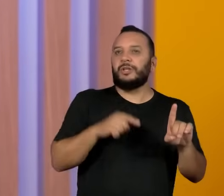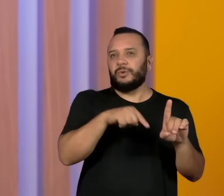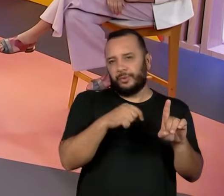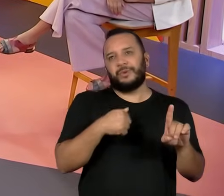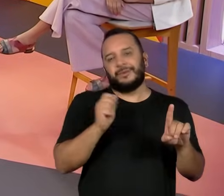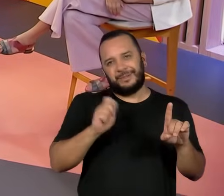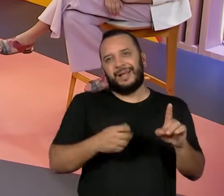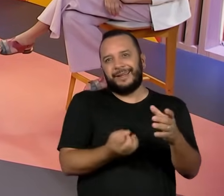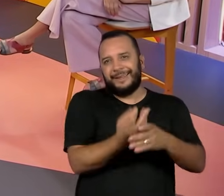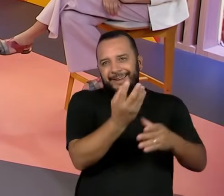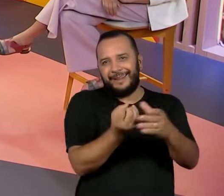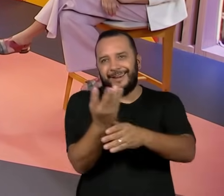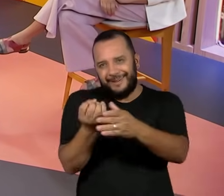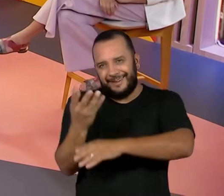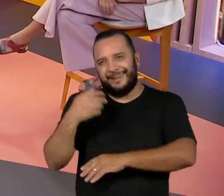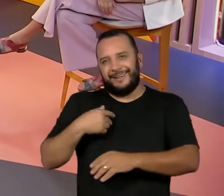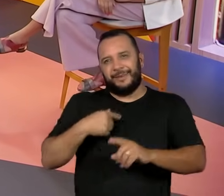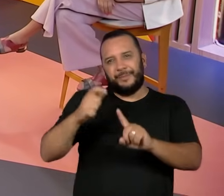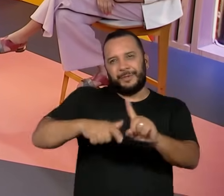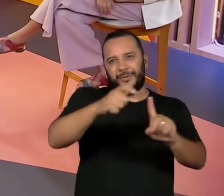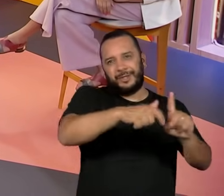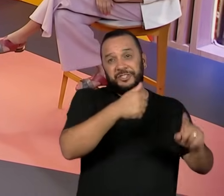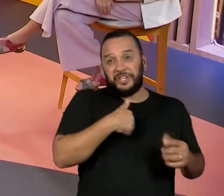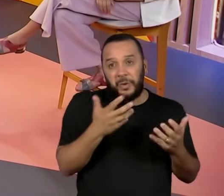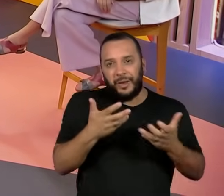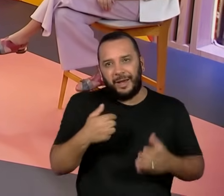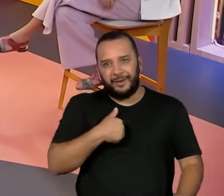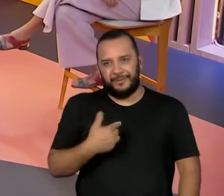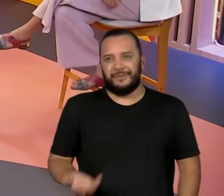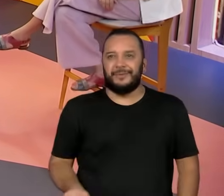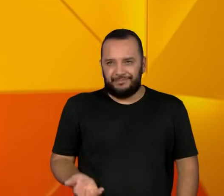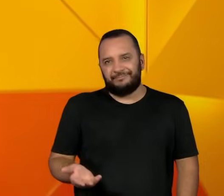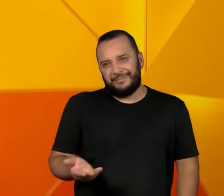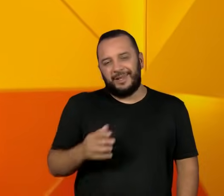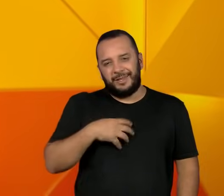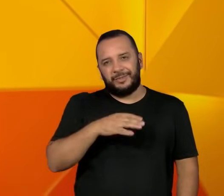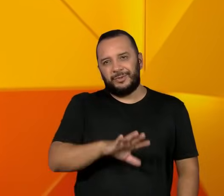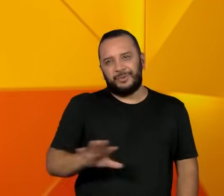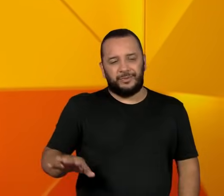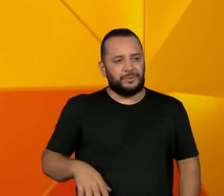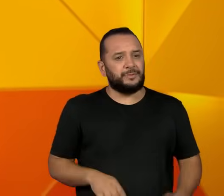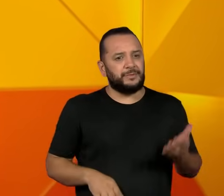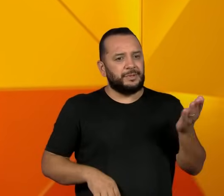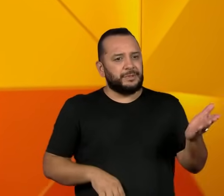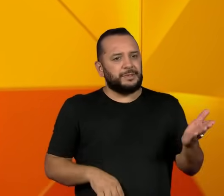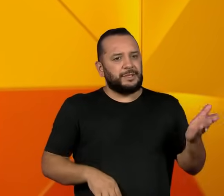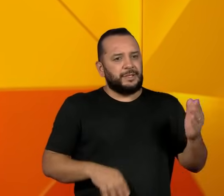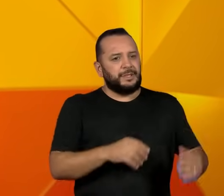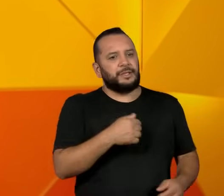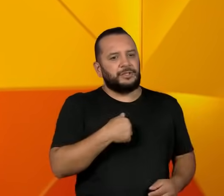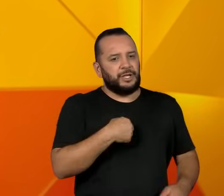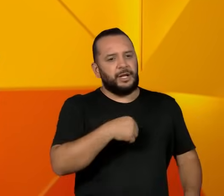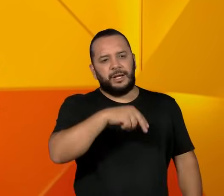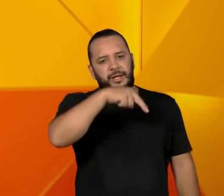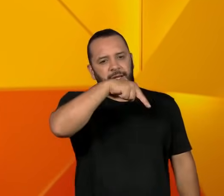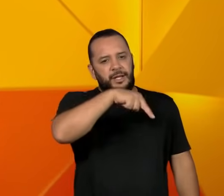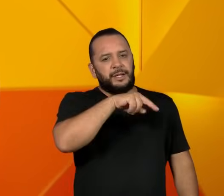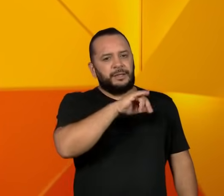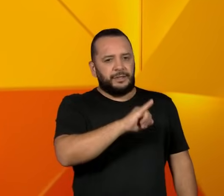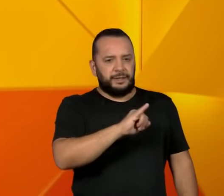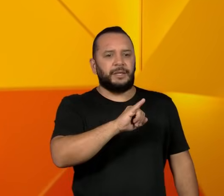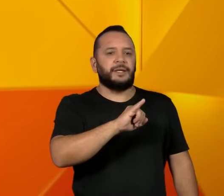outras paisagens. É um pouco isso. Que maravilha! E, Fernanda, você com a Nicho 54 vem